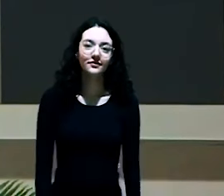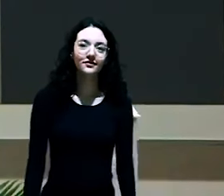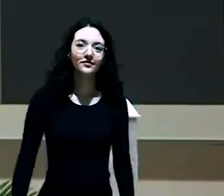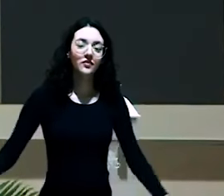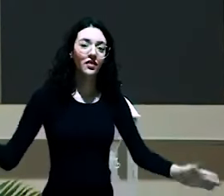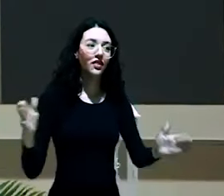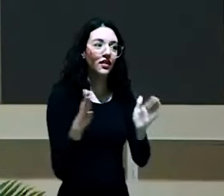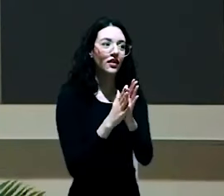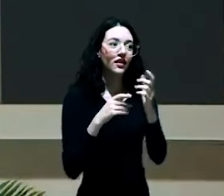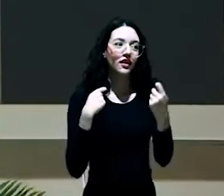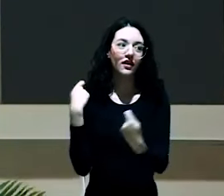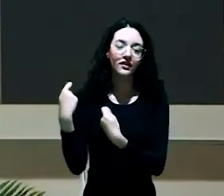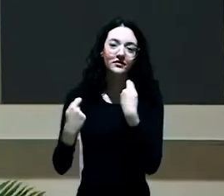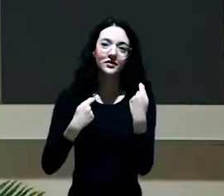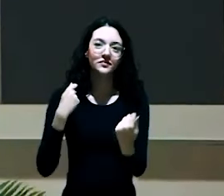Aleluia!